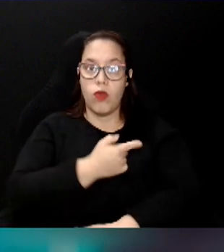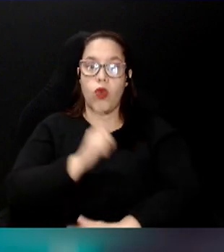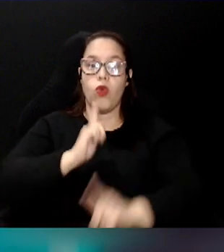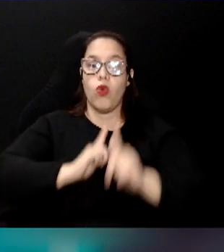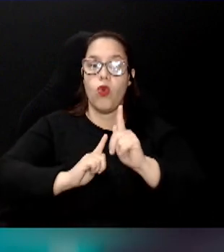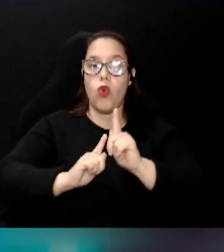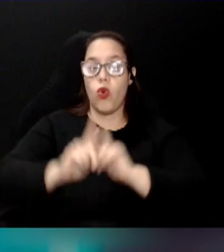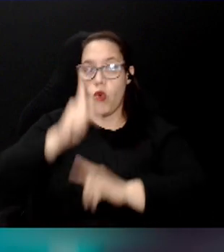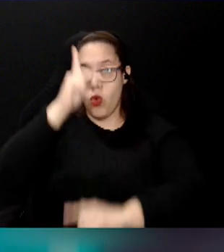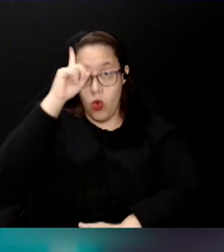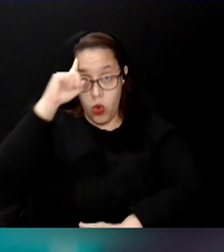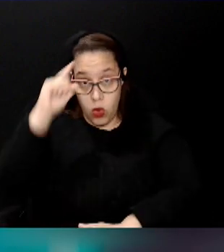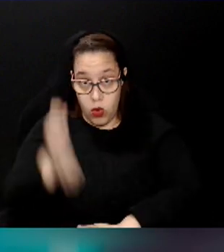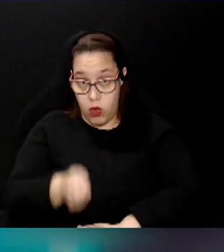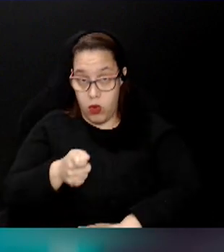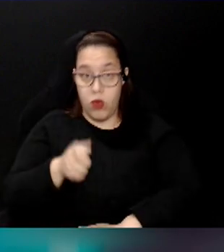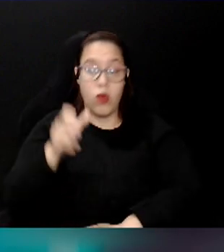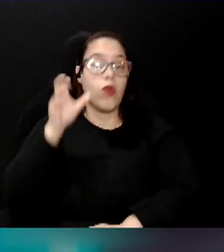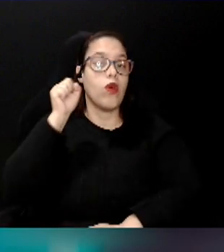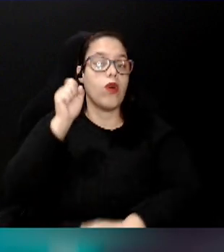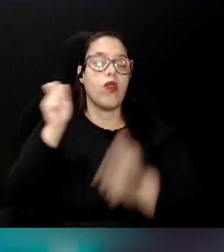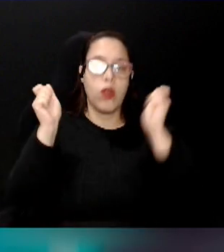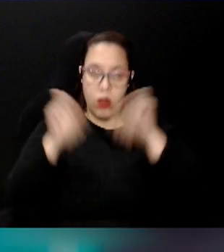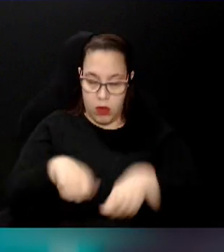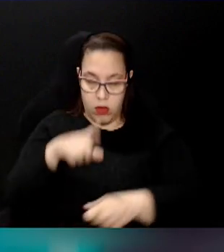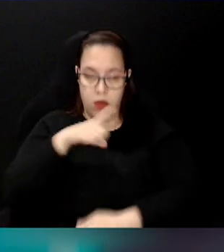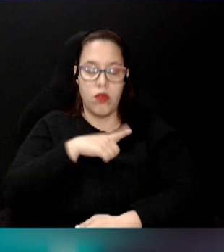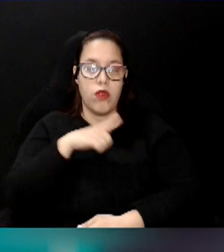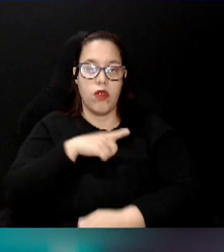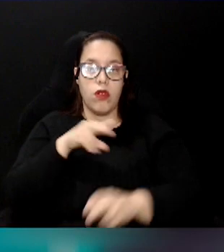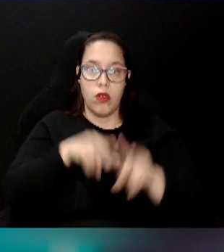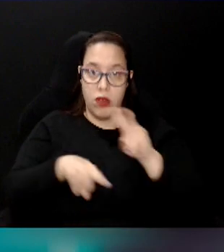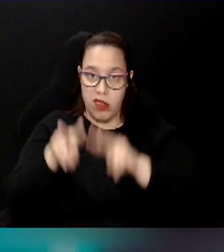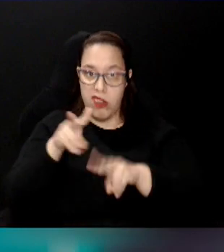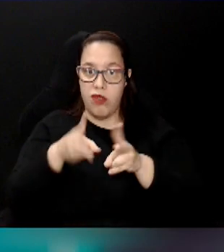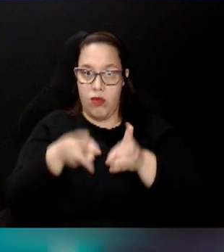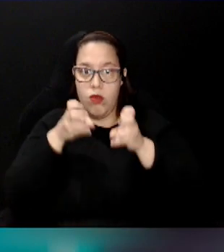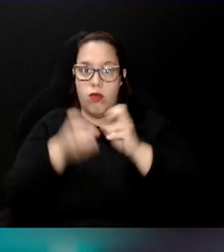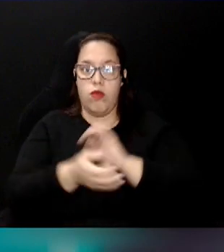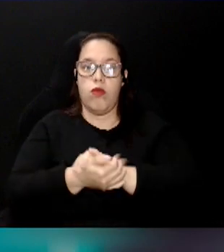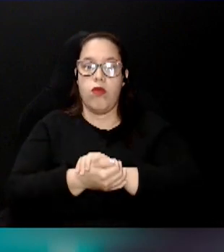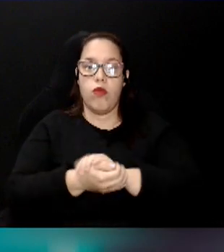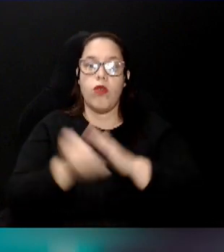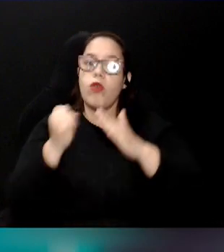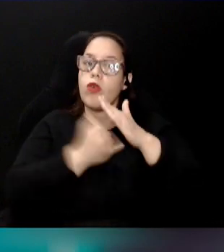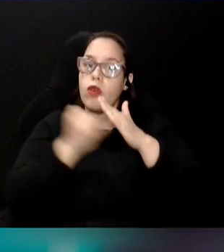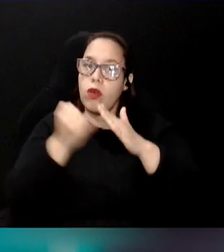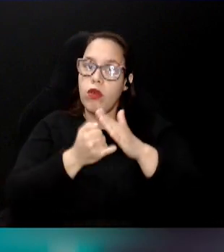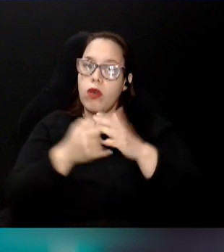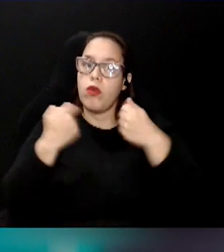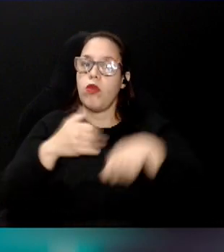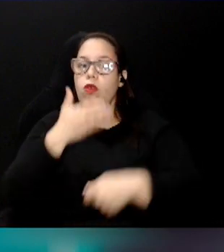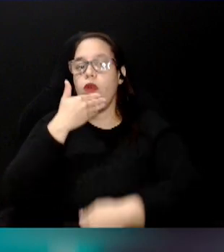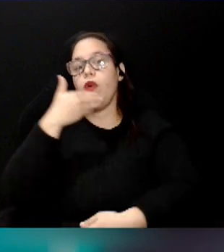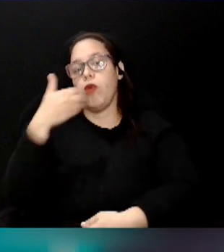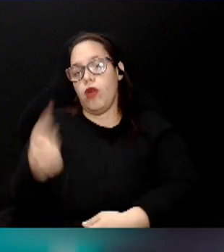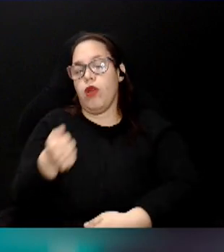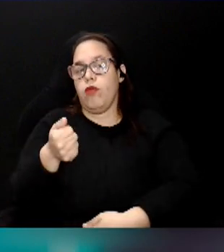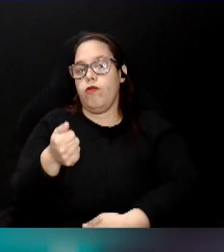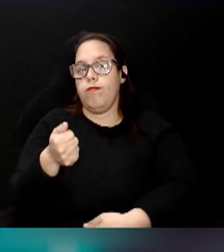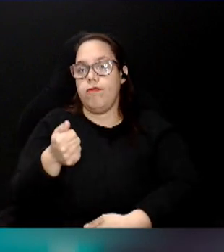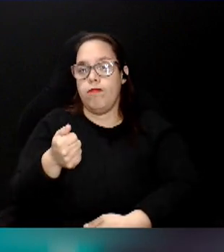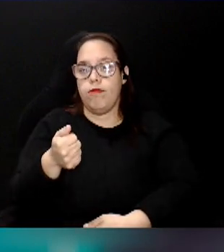o ouvidor tem essa possibilidade de visualizar, e o que a instituição precisa melhorar. Então, nós estamos